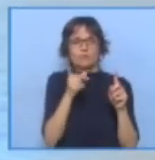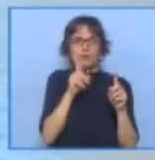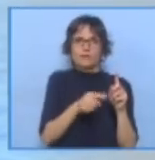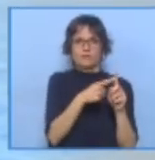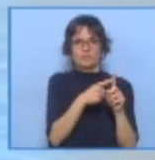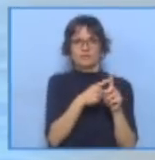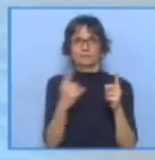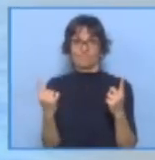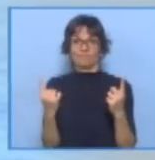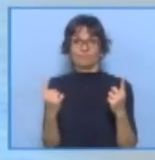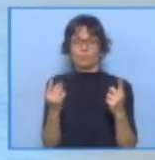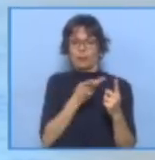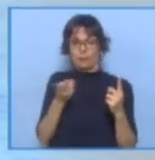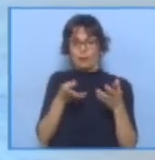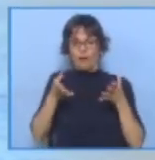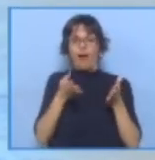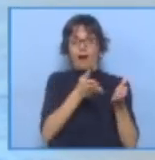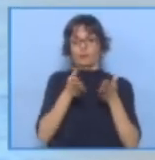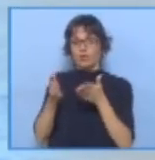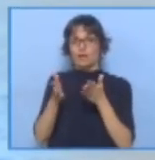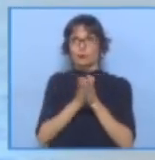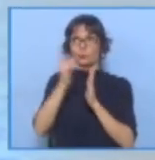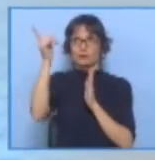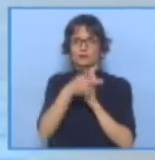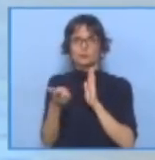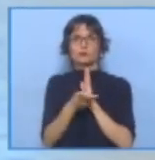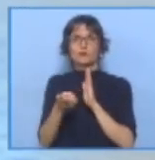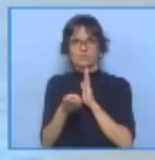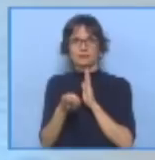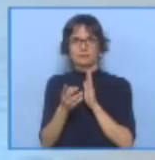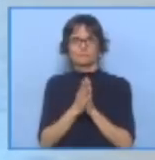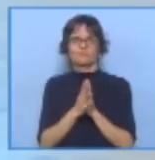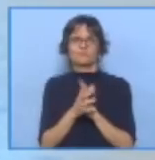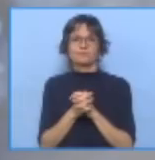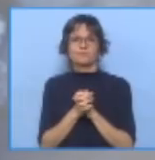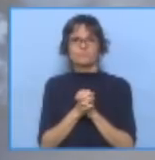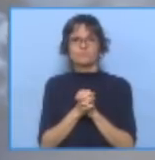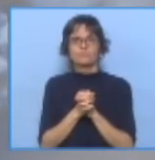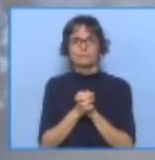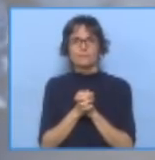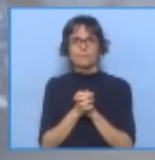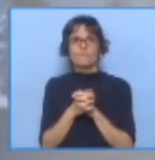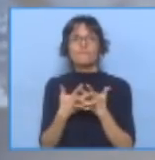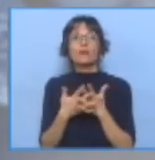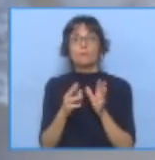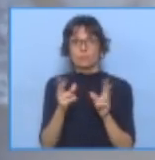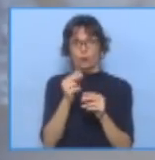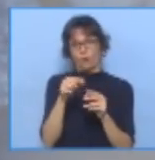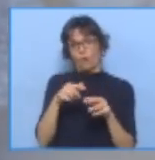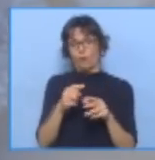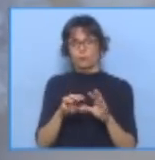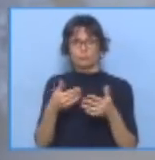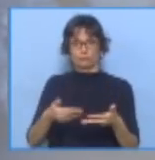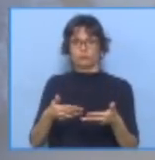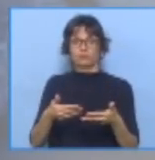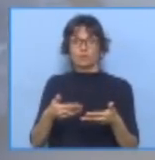São Lucas são brilhantes ao oferecer-nos esta perspectiva. Uma novidade para cada tempo, também para os dias de hoje. E estava a